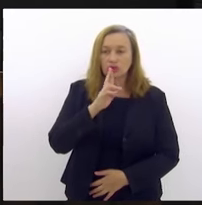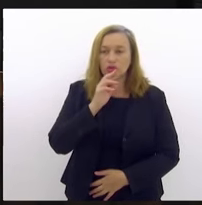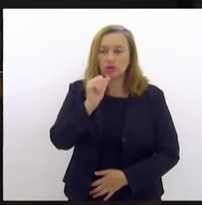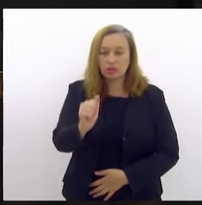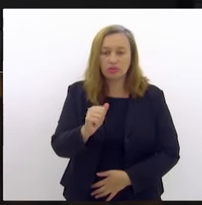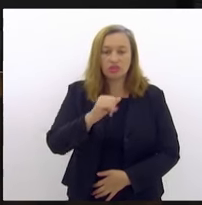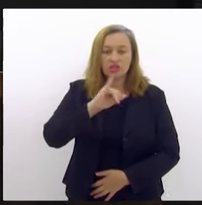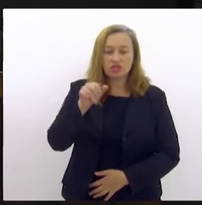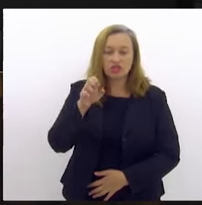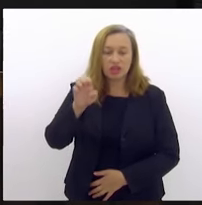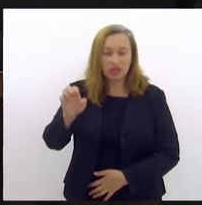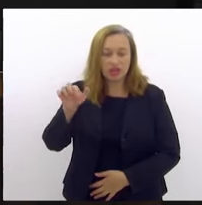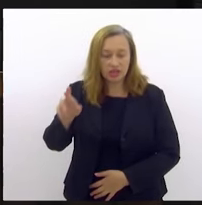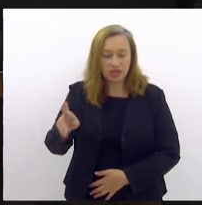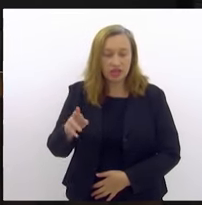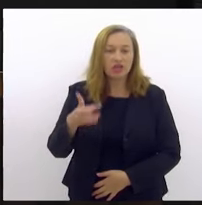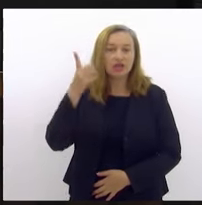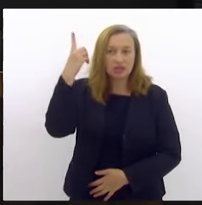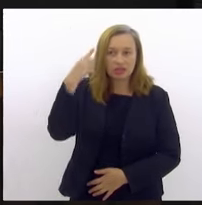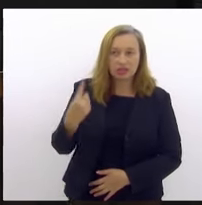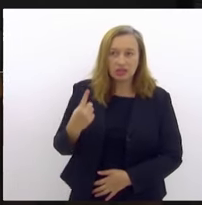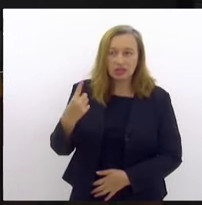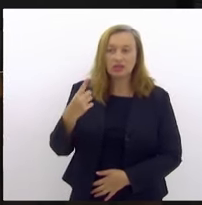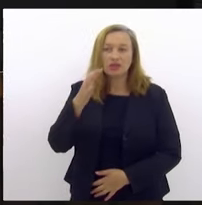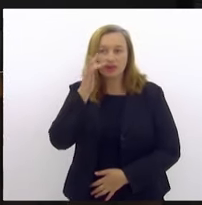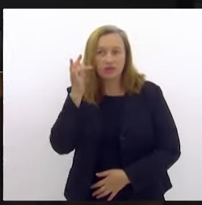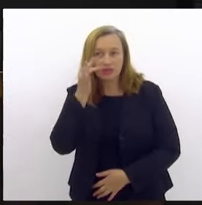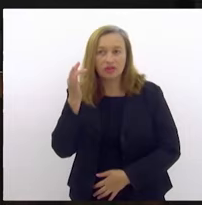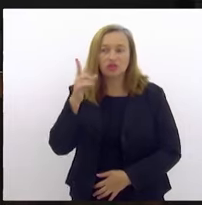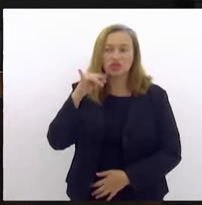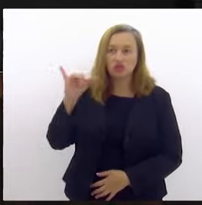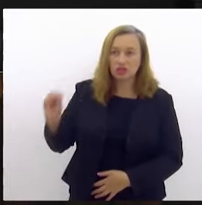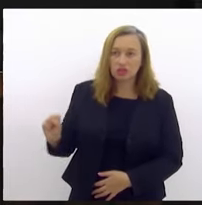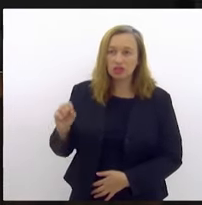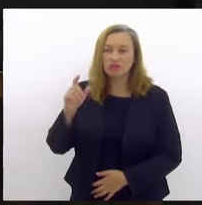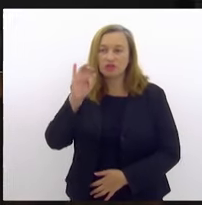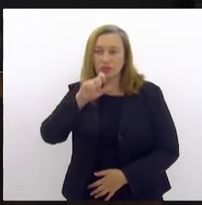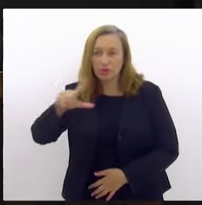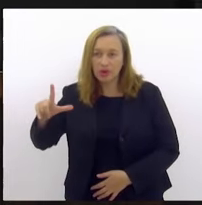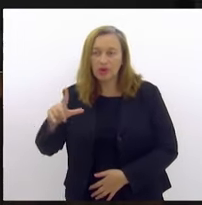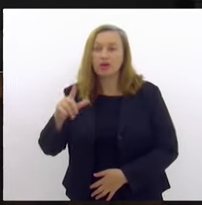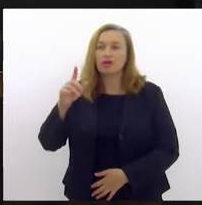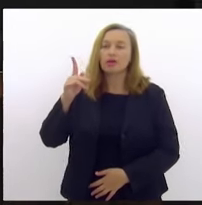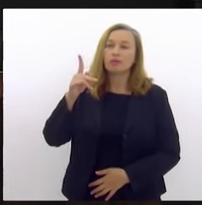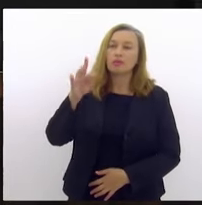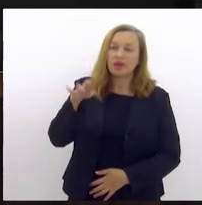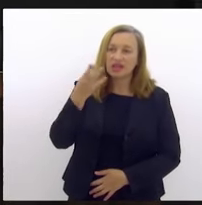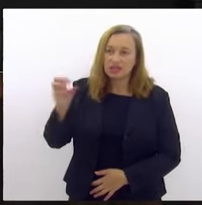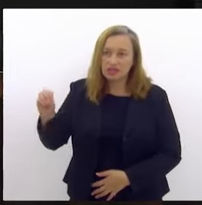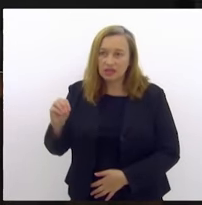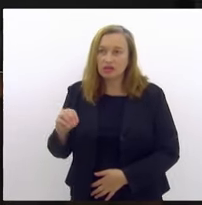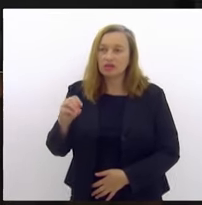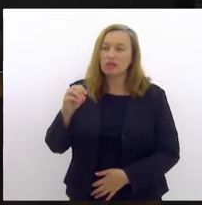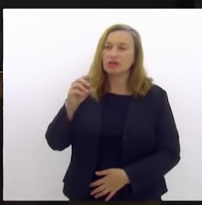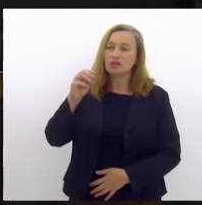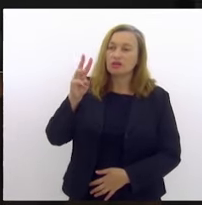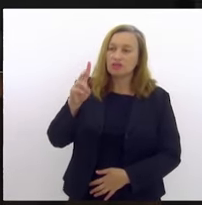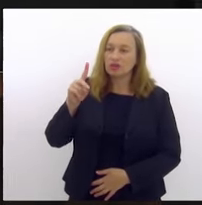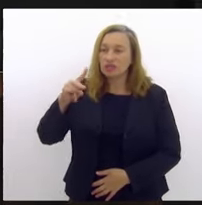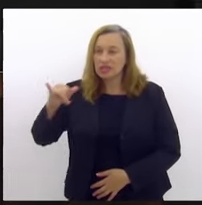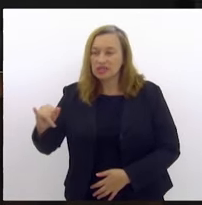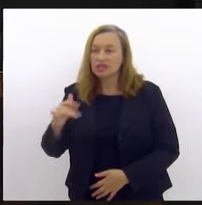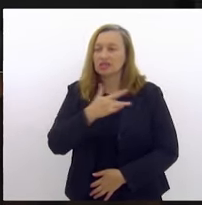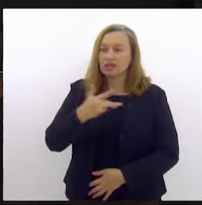Oliveira, Carlos Mink, Dani Monteiro, Flávio Serafini, Dionísio Lins, Felipe Poubel, Brazão, Carlos Macedo, Valdeci da